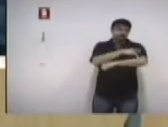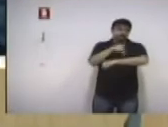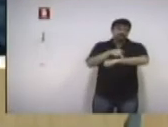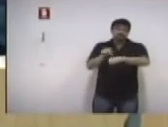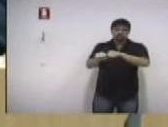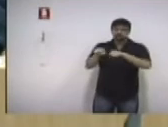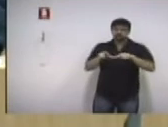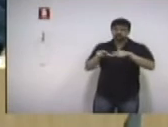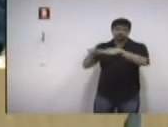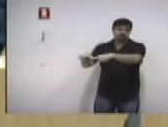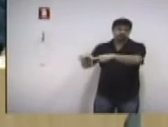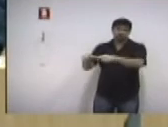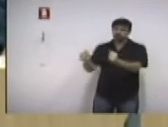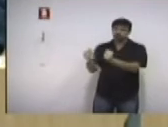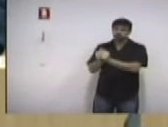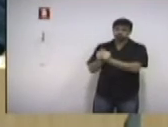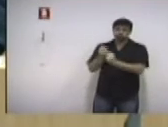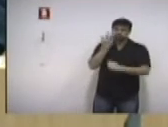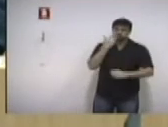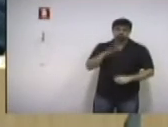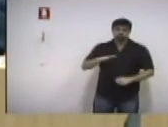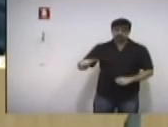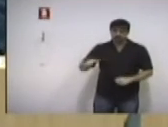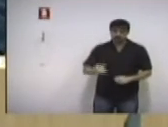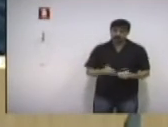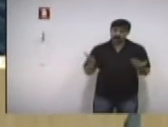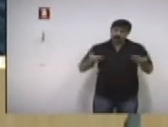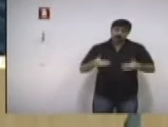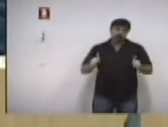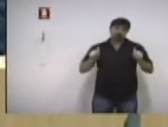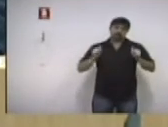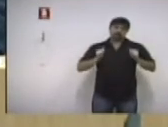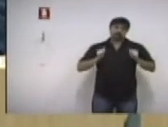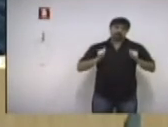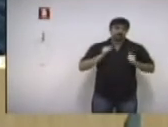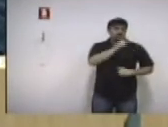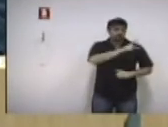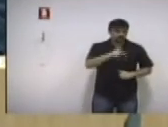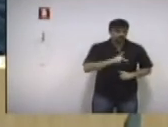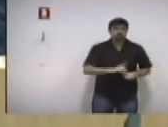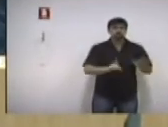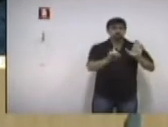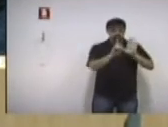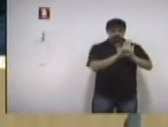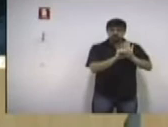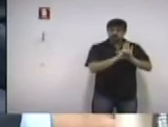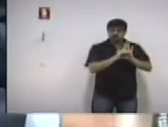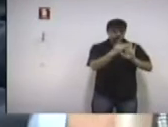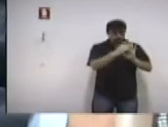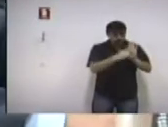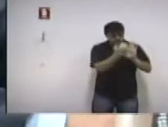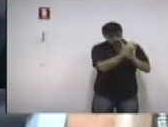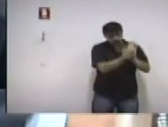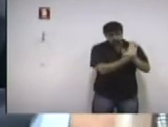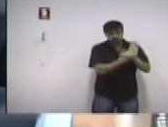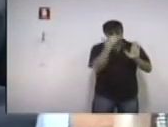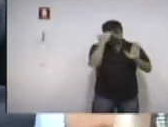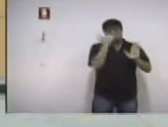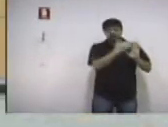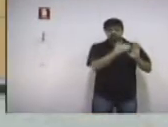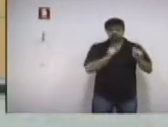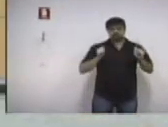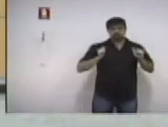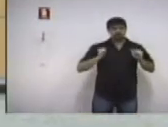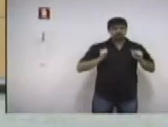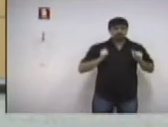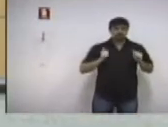eu acho que por enquanto eu só Presidente o meu feliz natal Deixa o final Obrigado Vereador assim mesmo não